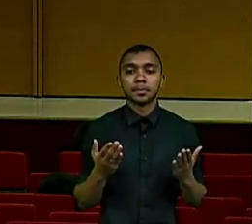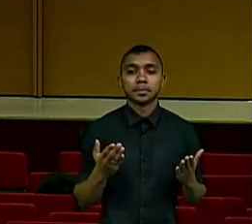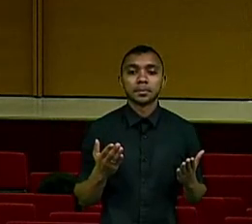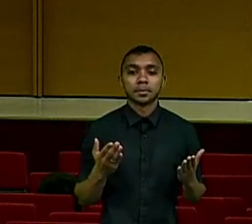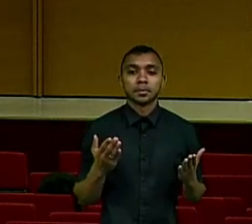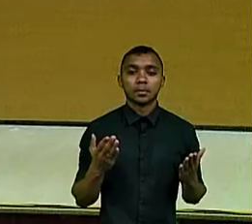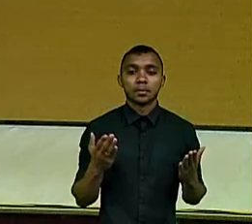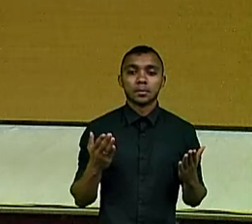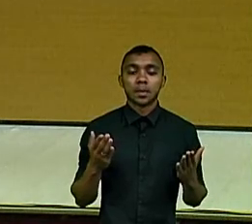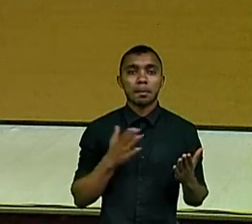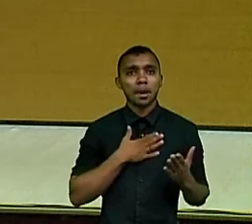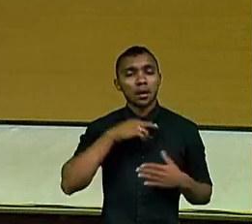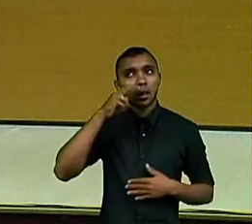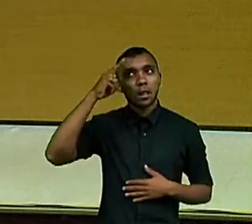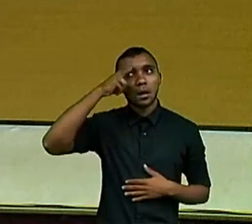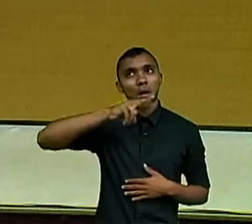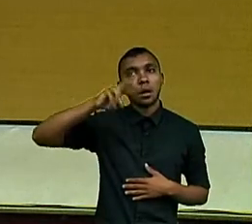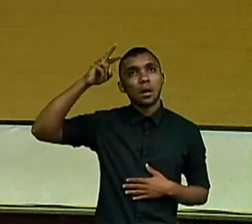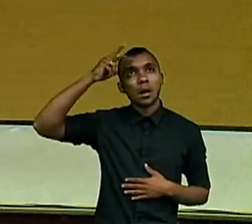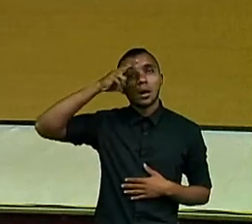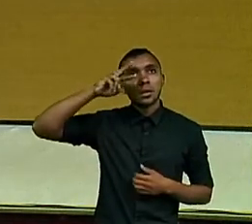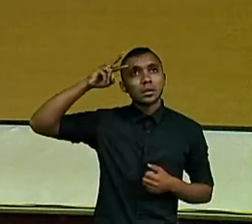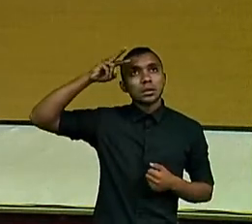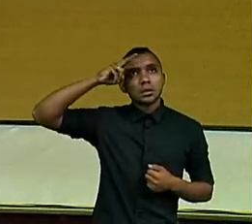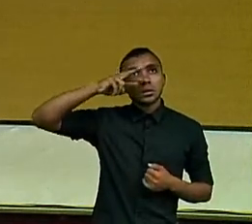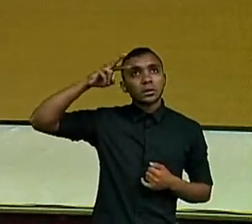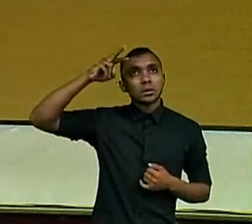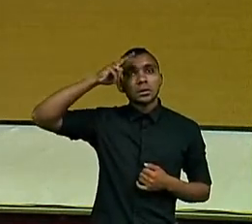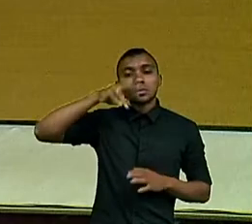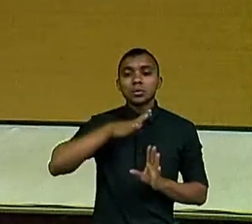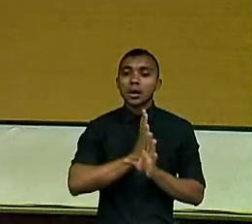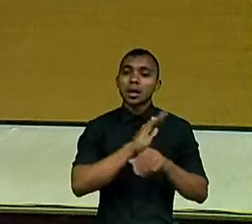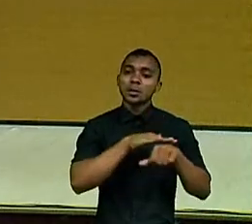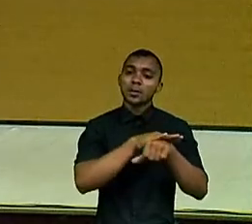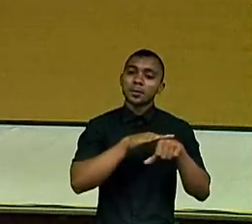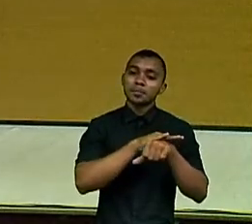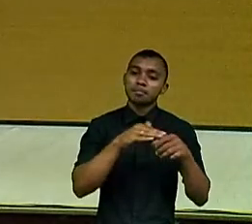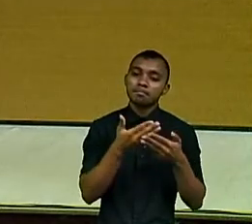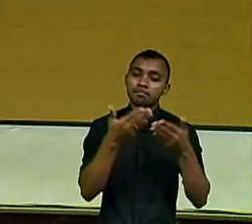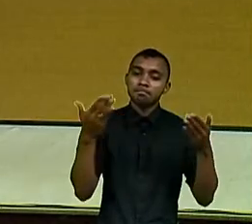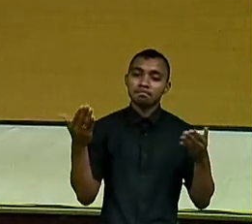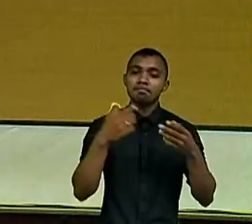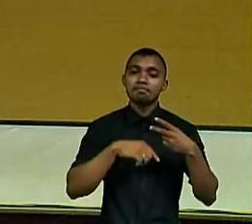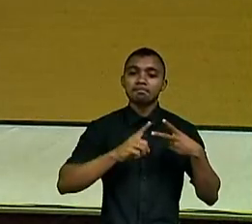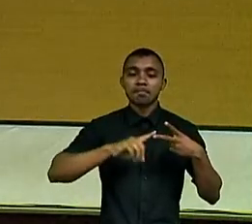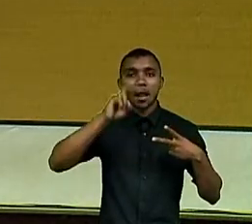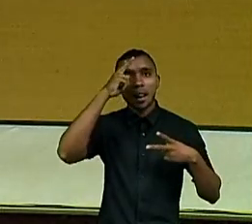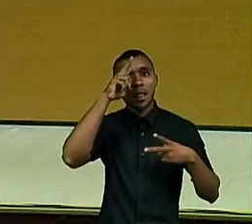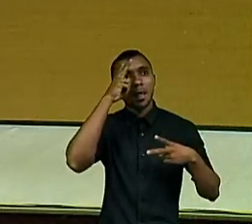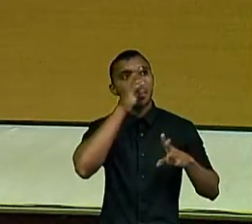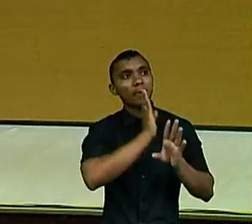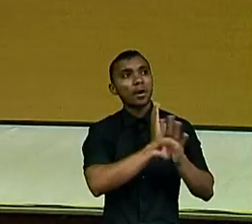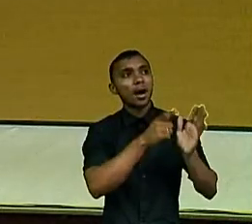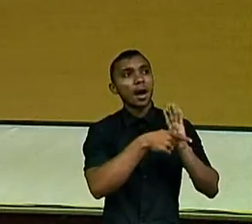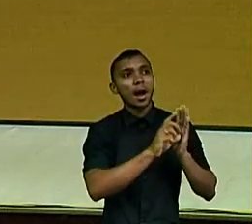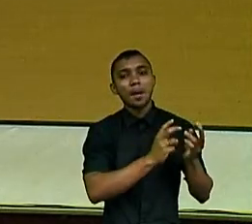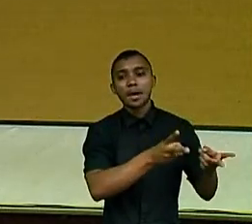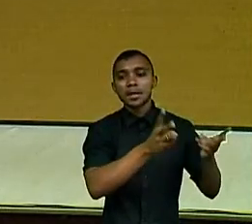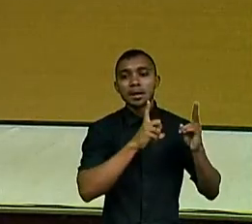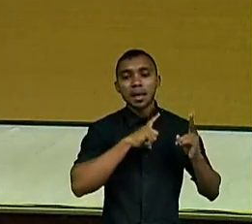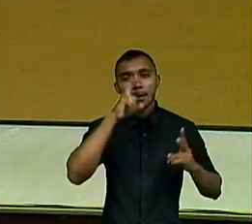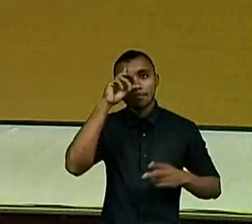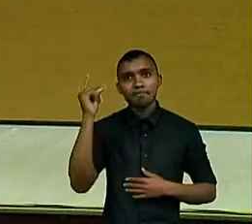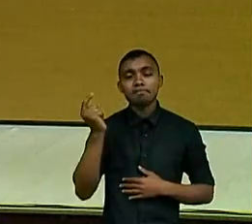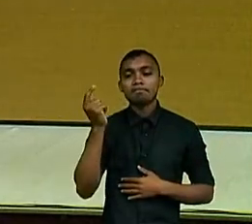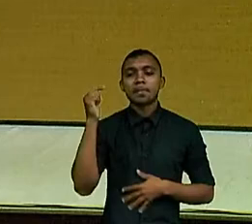na minha memória tô puxando para falar com vocês Tô puxando para observar as ideias tudo isso